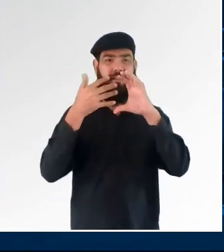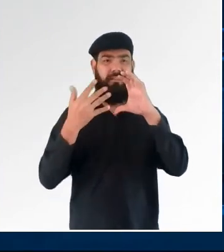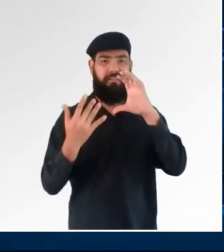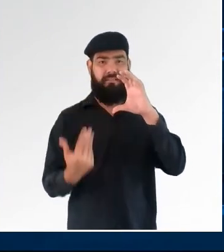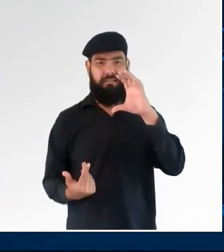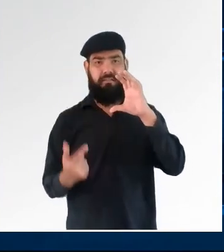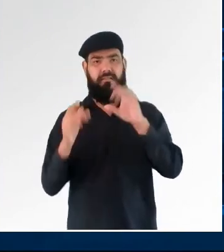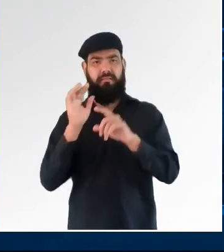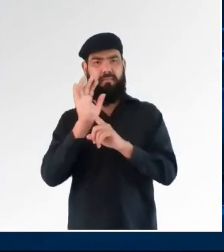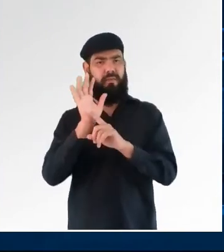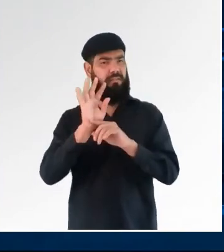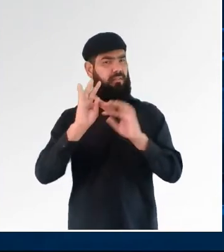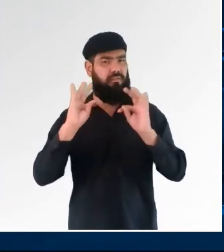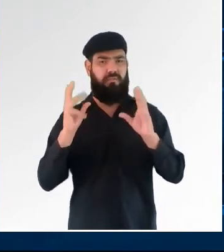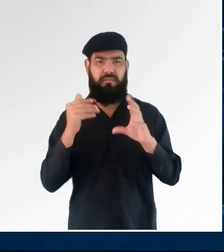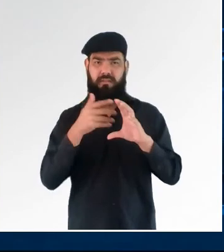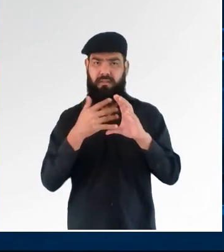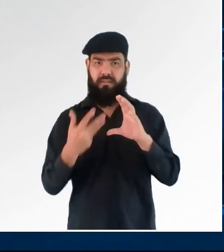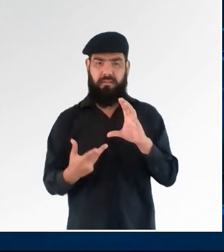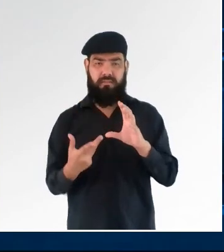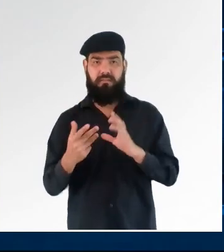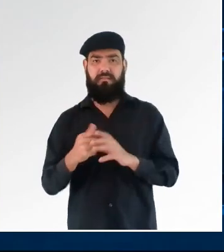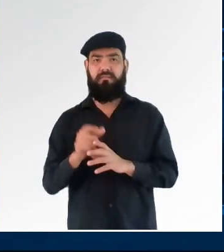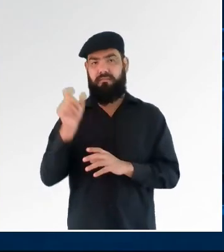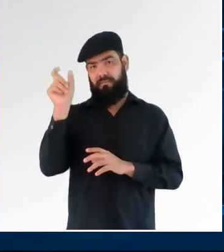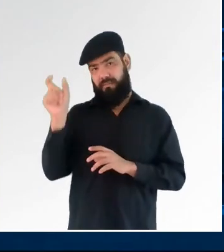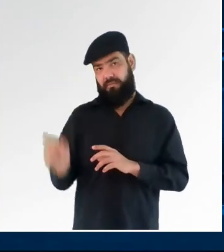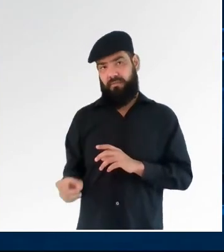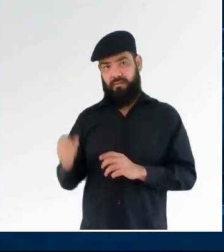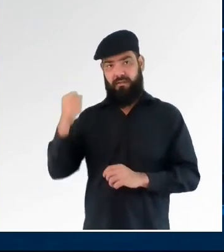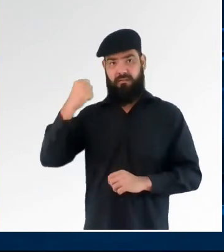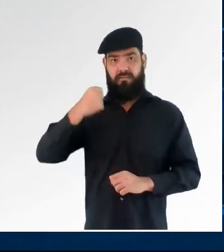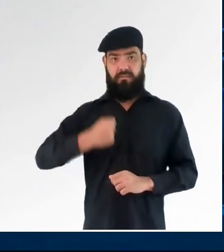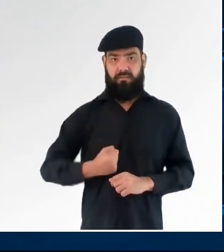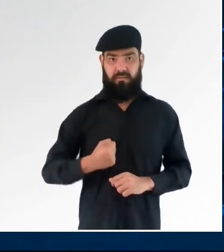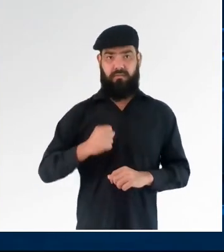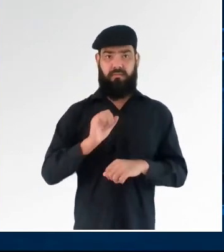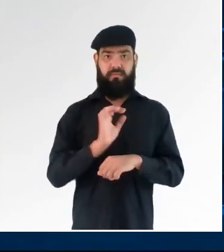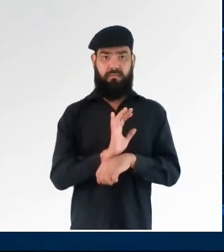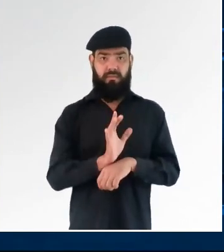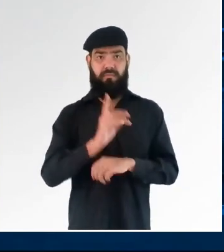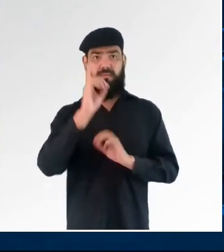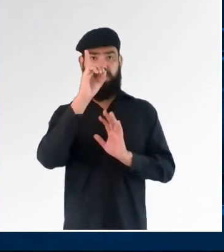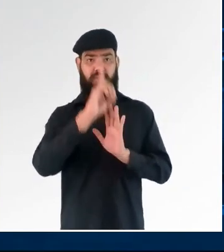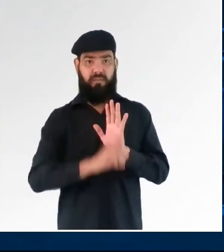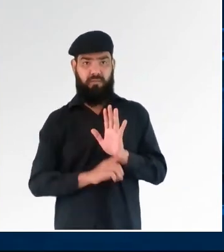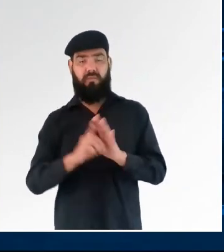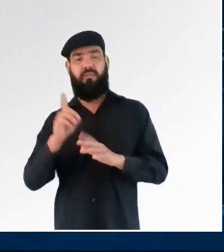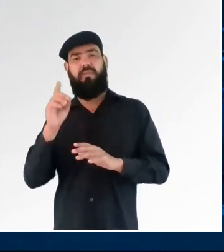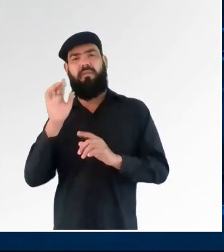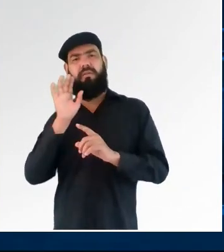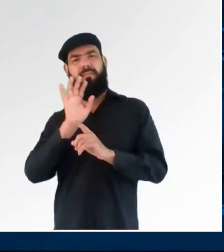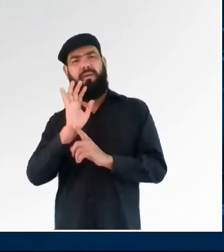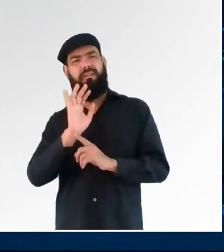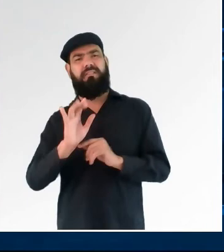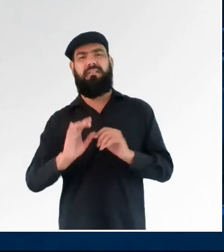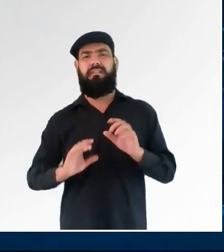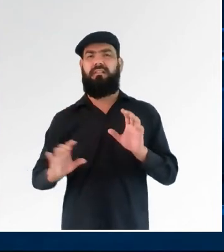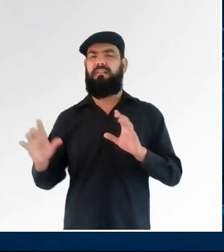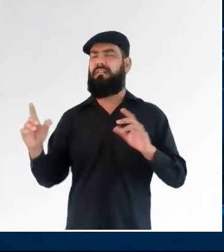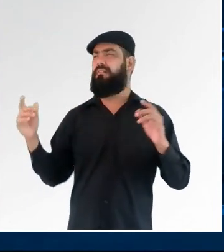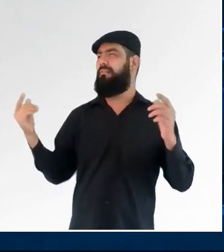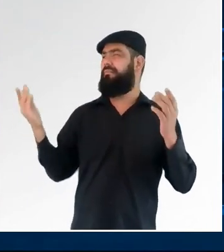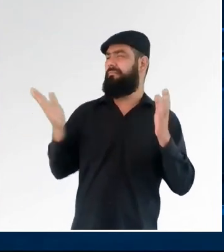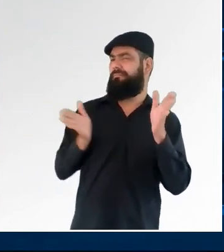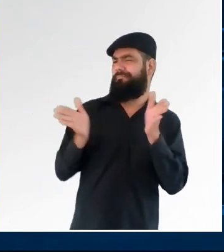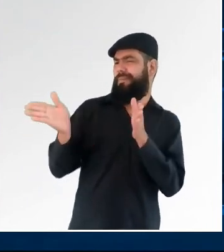essas características do personagem, do filme, do diretor, apresenta um paralelo com outros